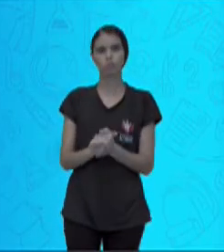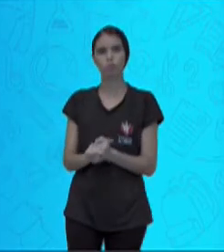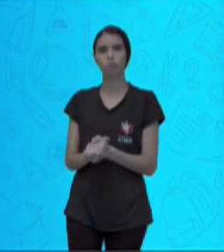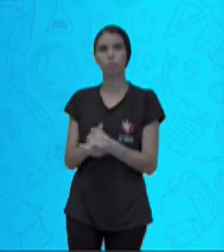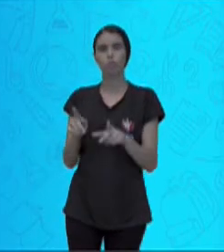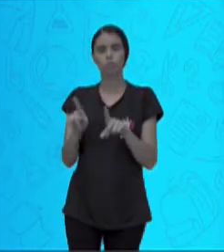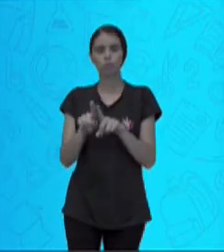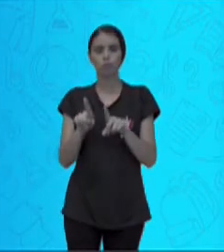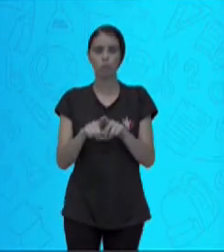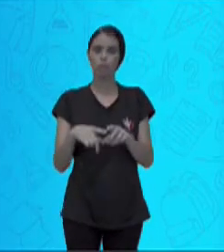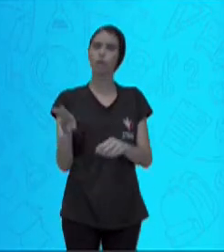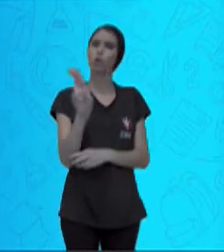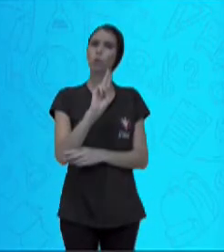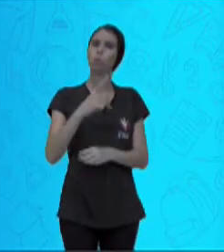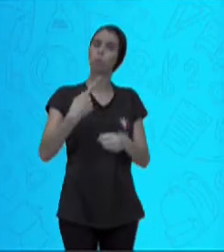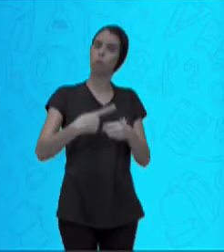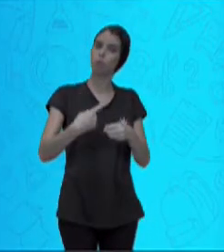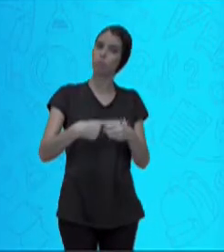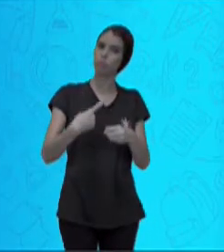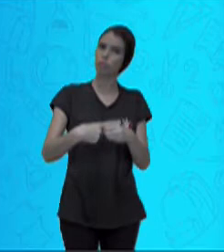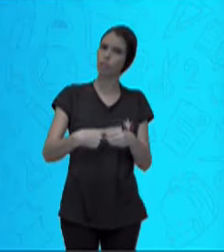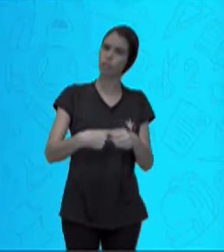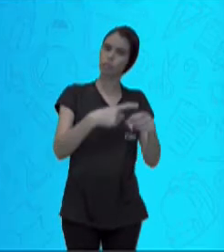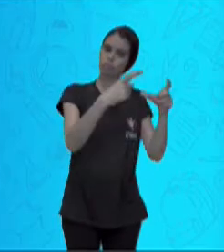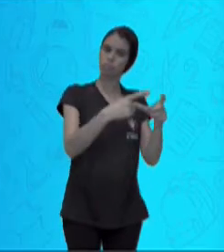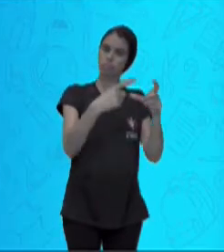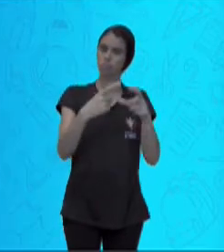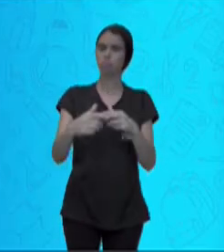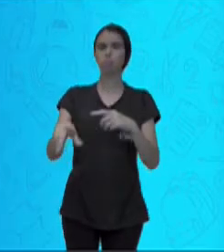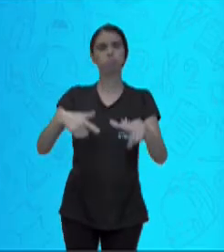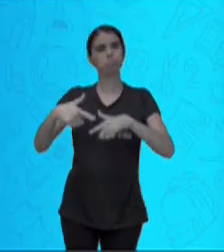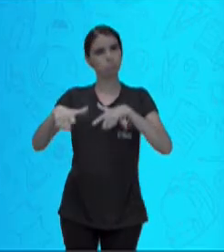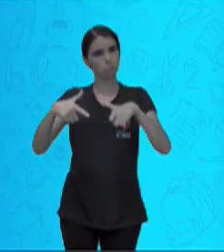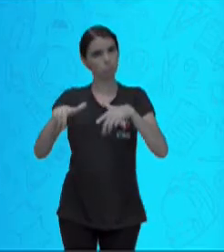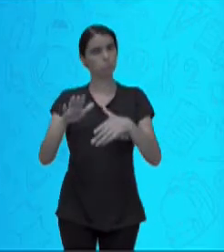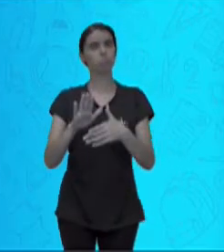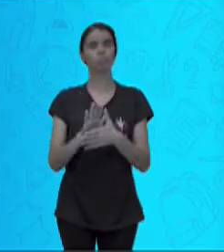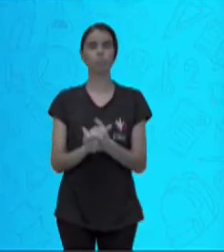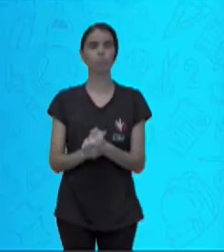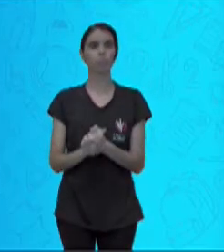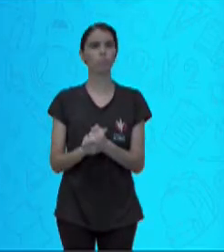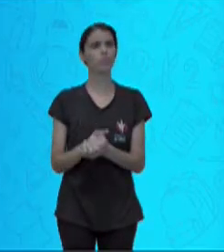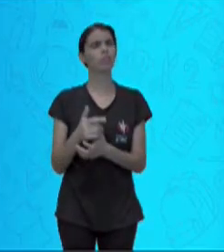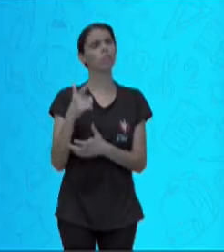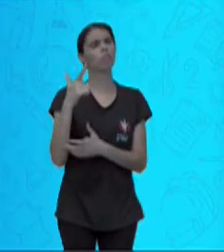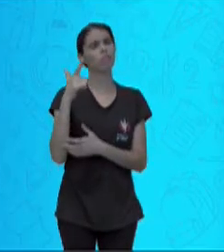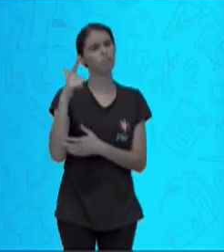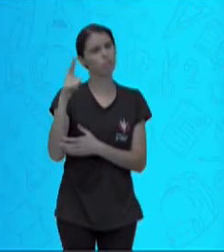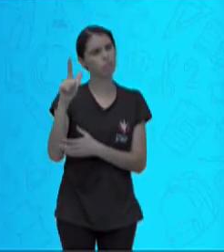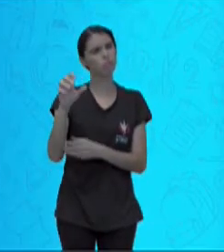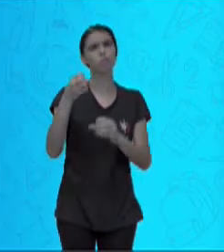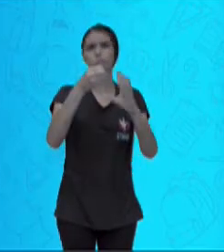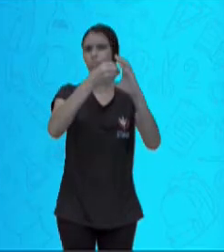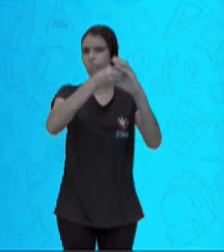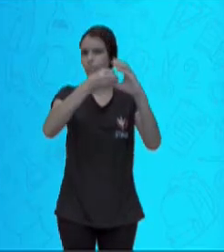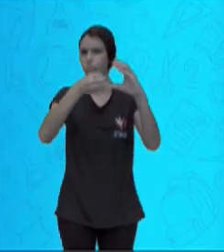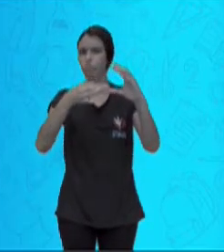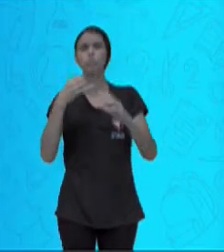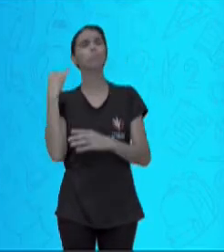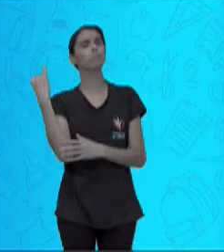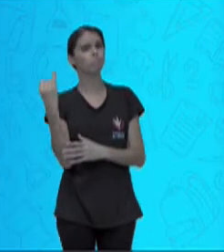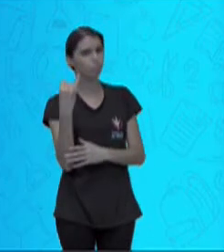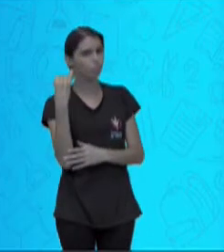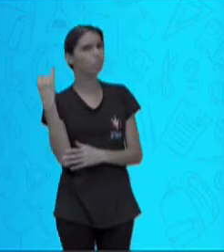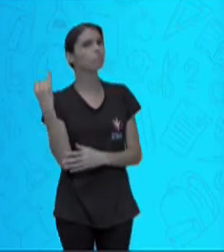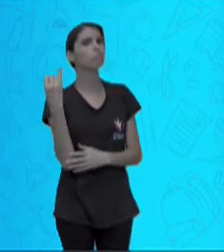nome da cidade onde se localizava sua profissão. E outros dados que possam ser citados